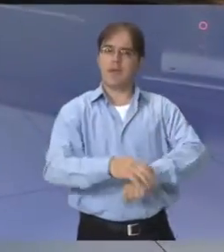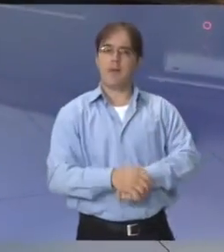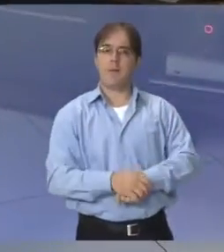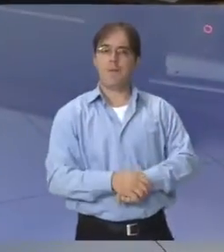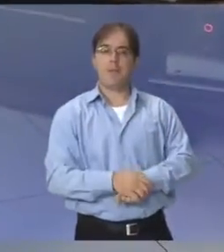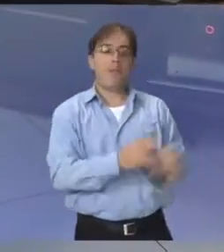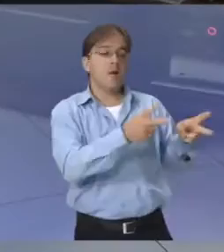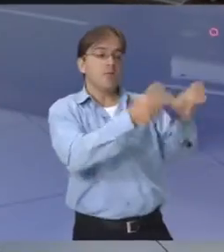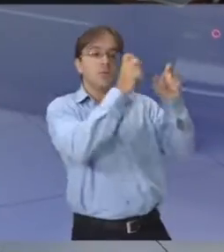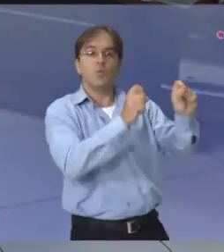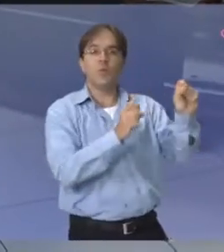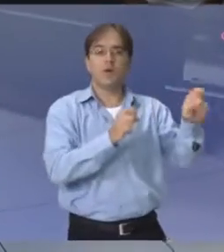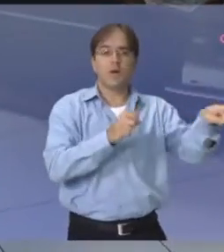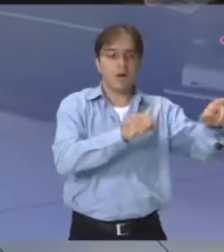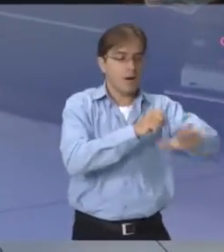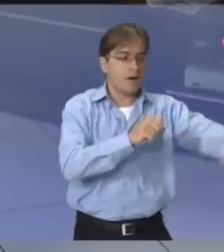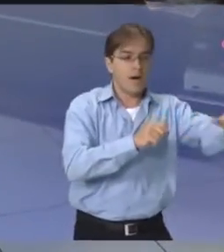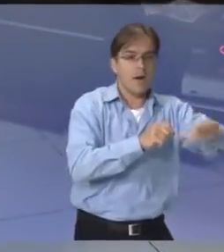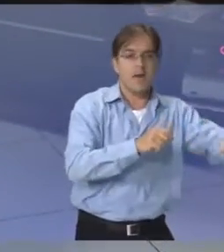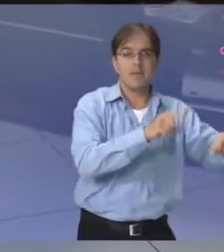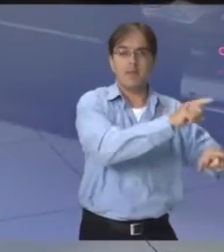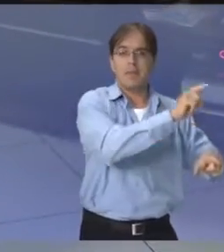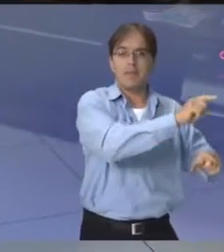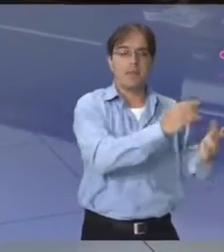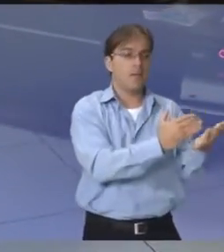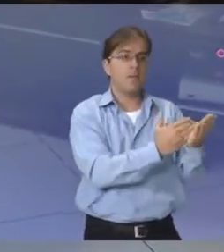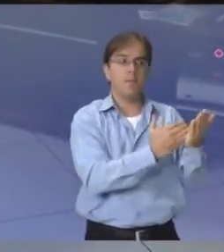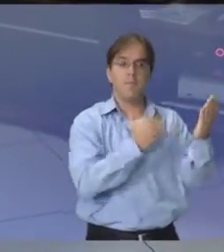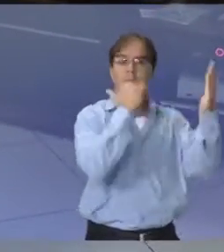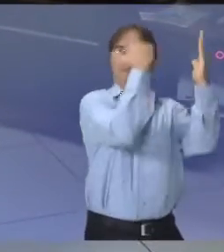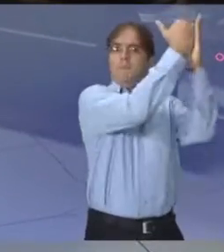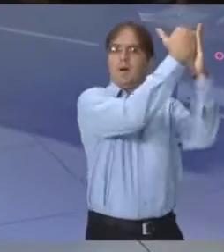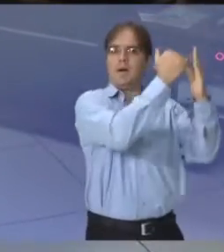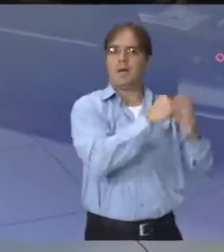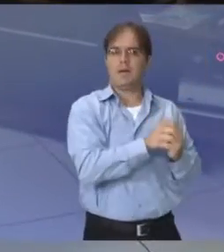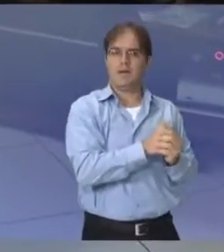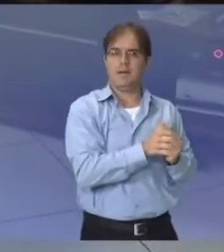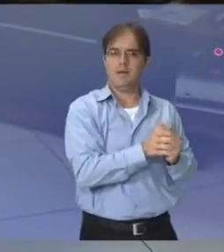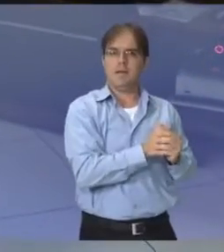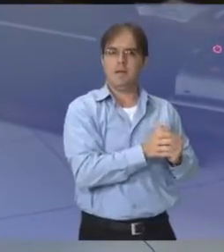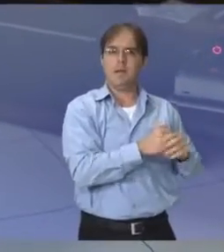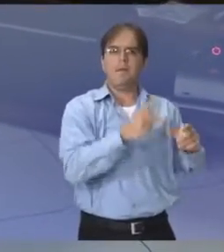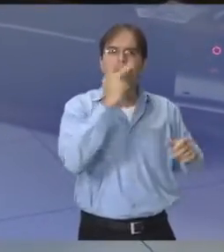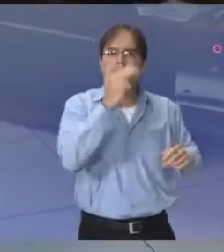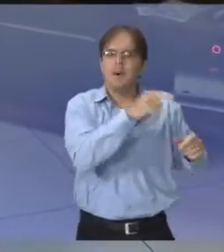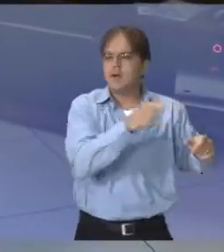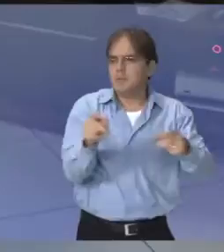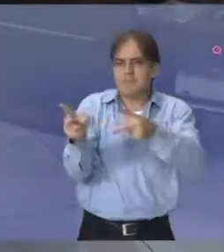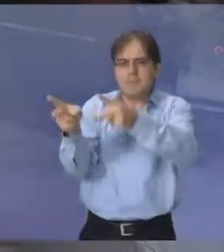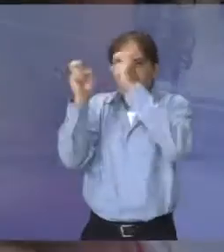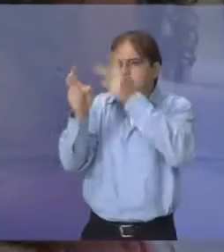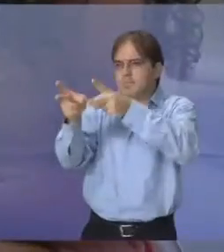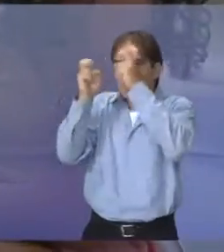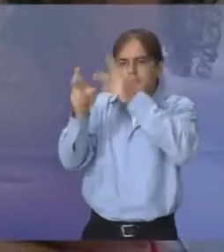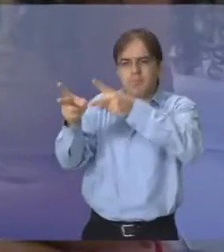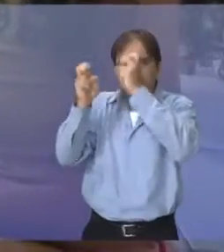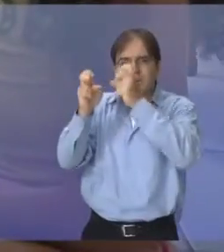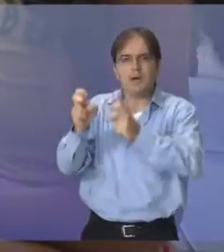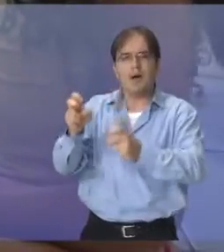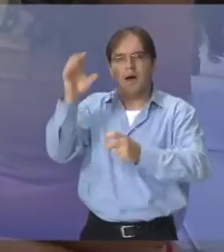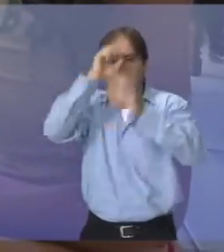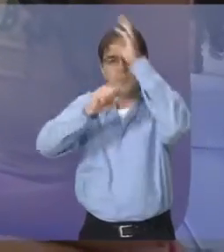frente. Então elas conseguem, na relação com o game, estabelecer estratégias de aprendizagem, interações, e que a